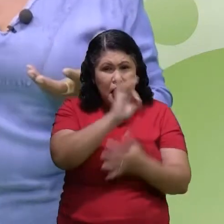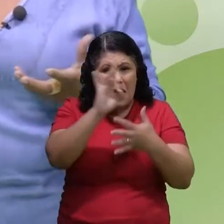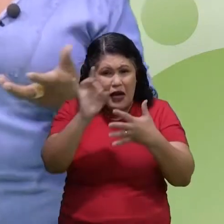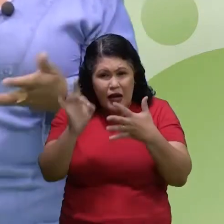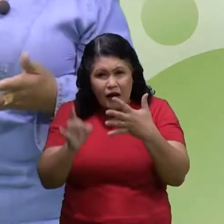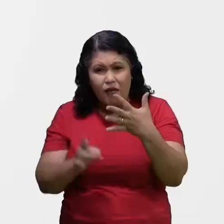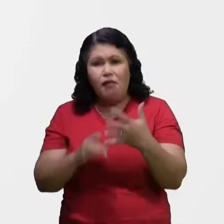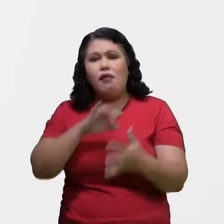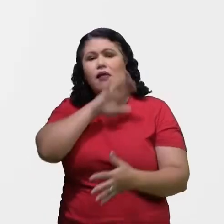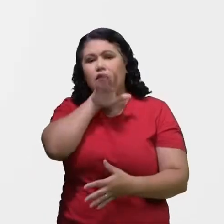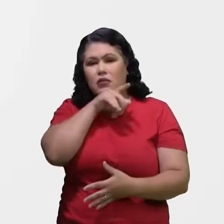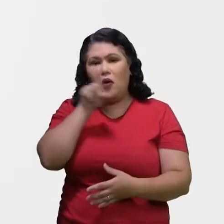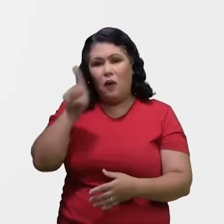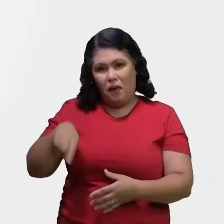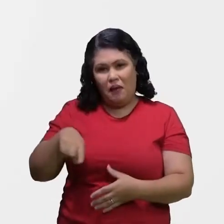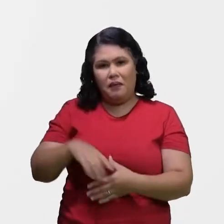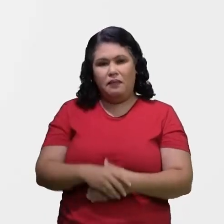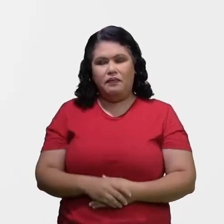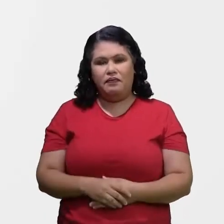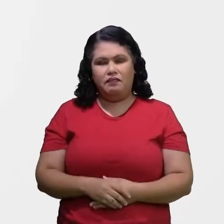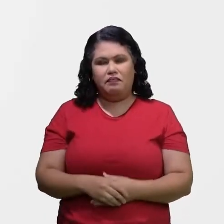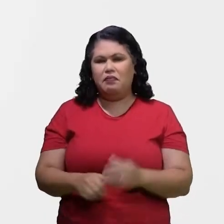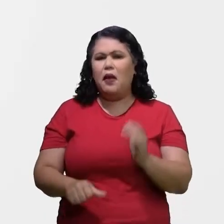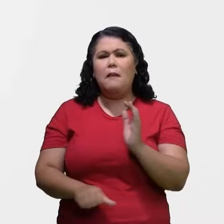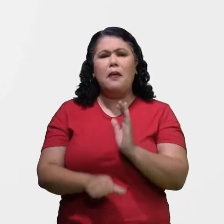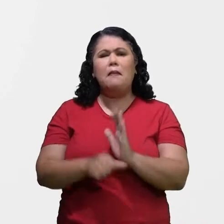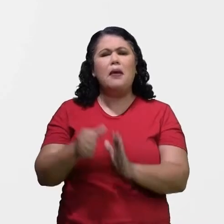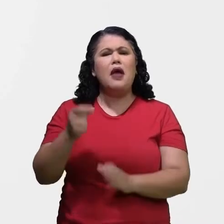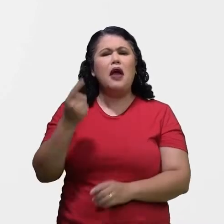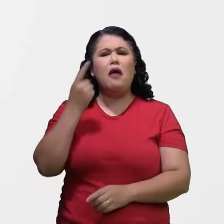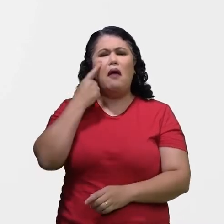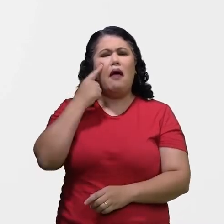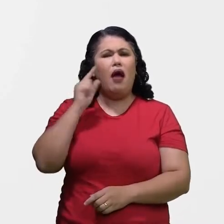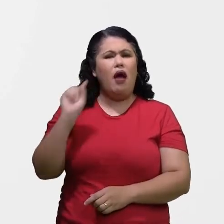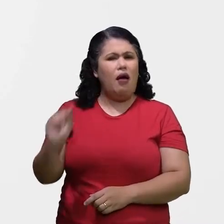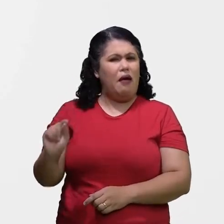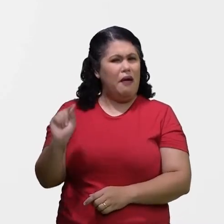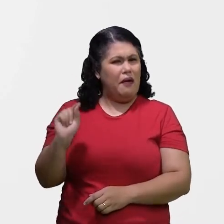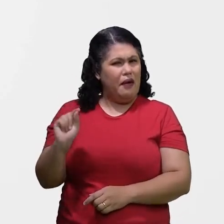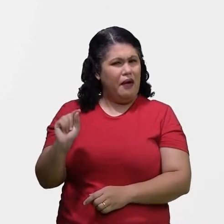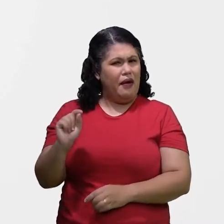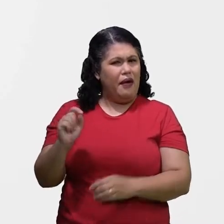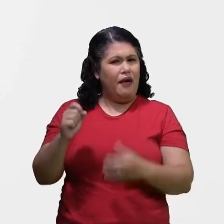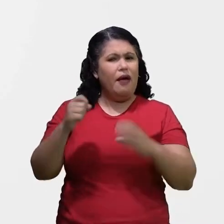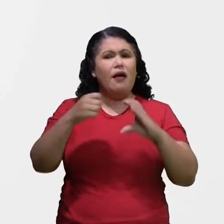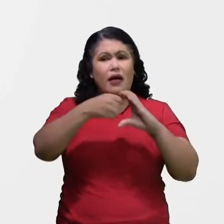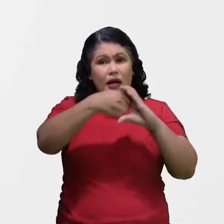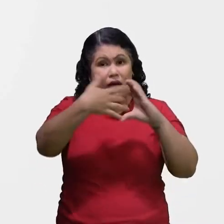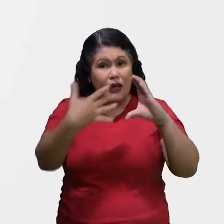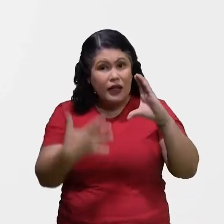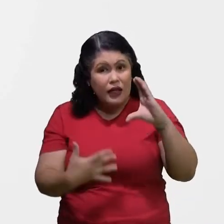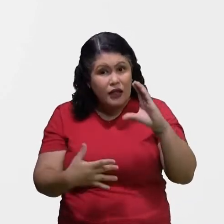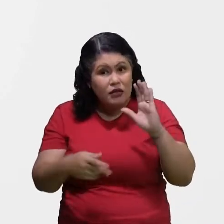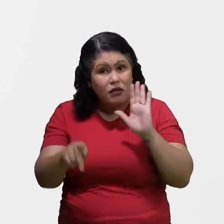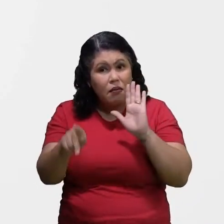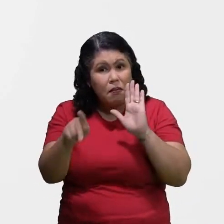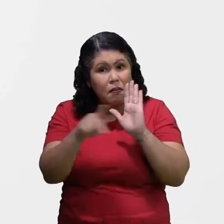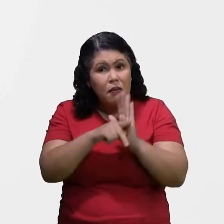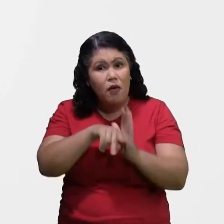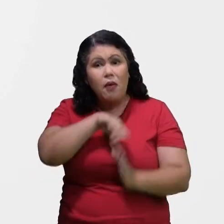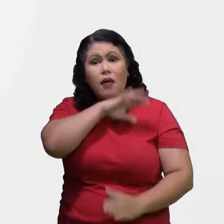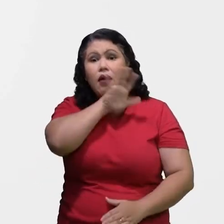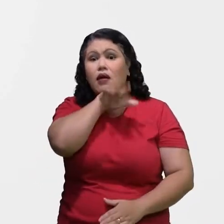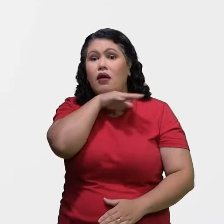estruturas desses animais. Primeiramente, vamos conversar uma característica dos animais, várias características